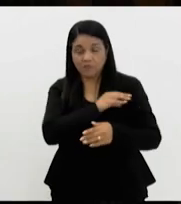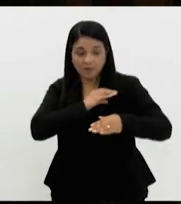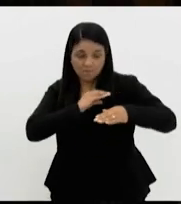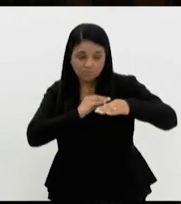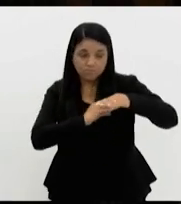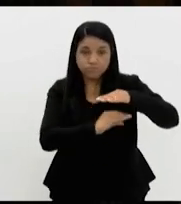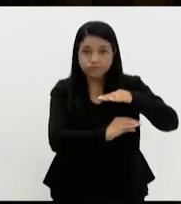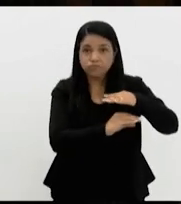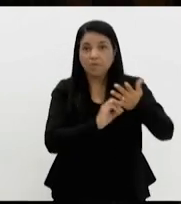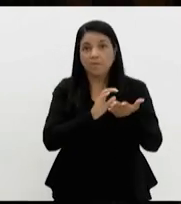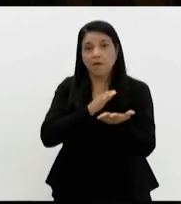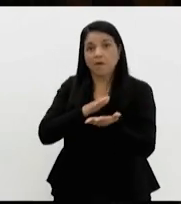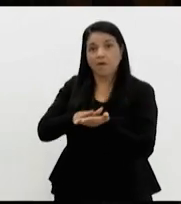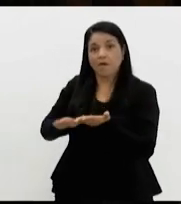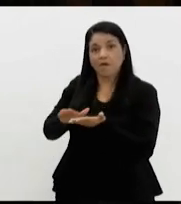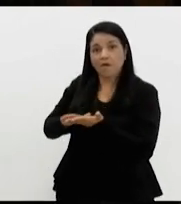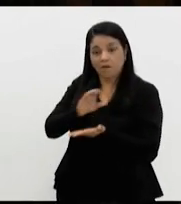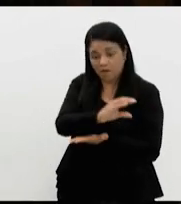gastos de custeio.